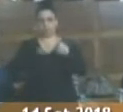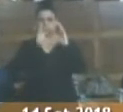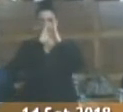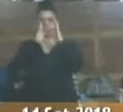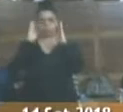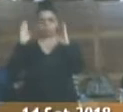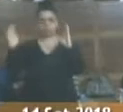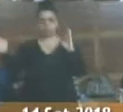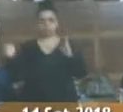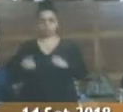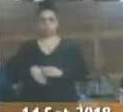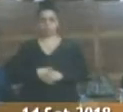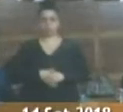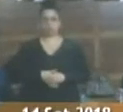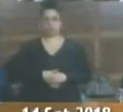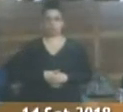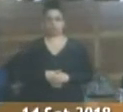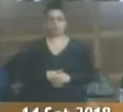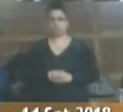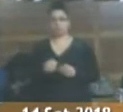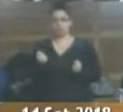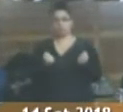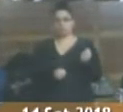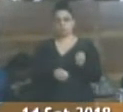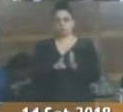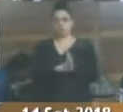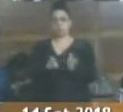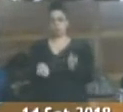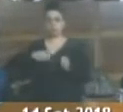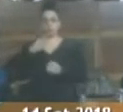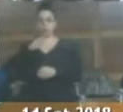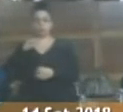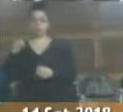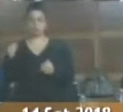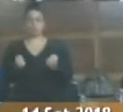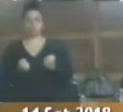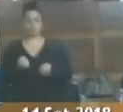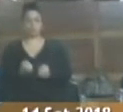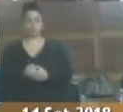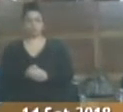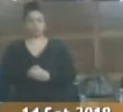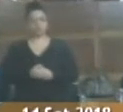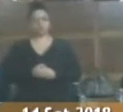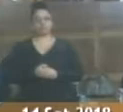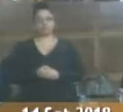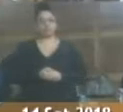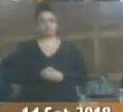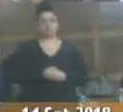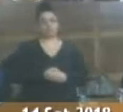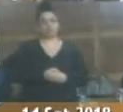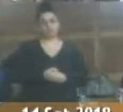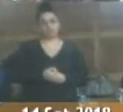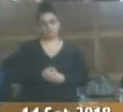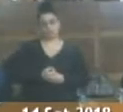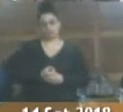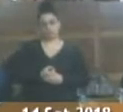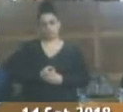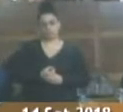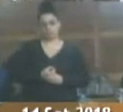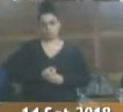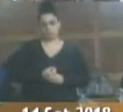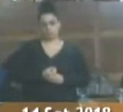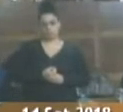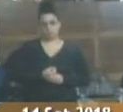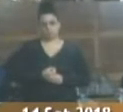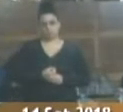biblioteca, estacionamento para 300 carros. Pode passar, por favor. A parte